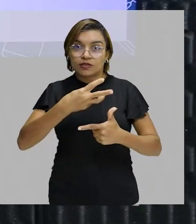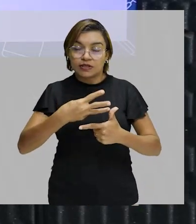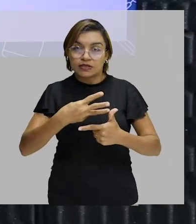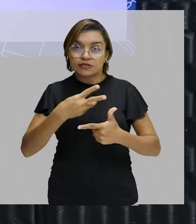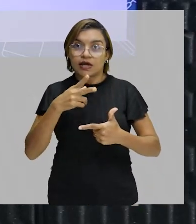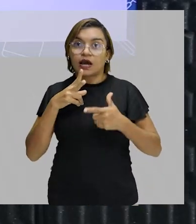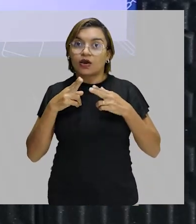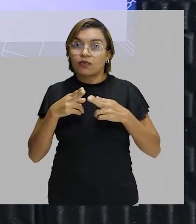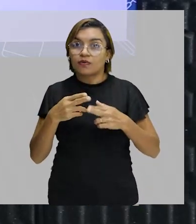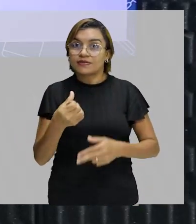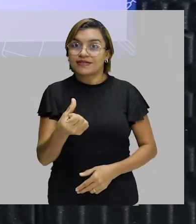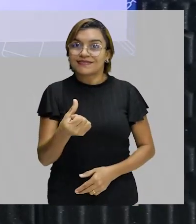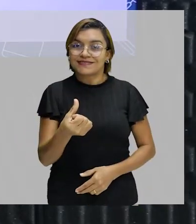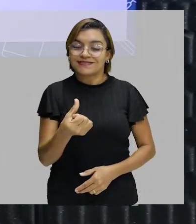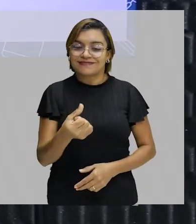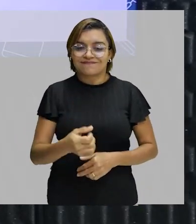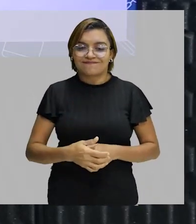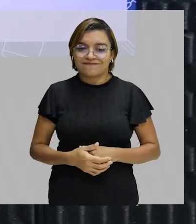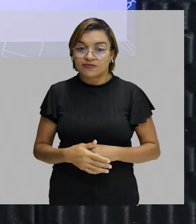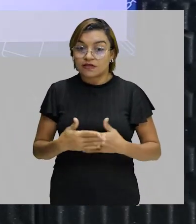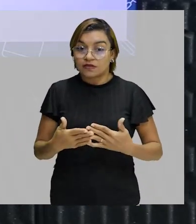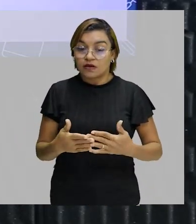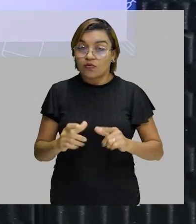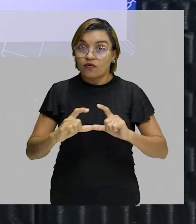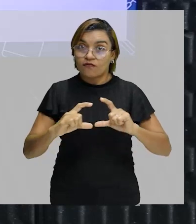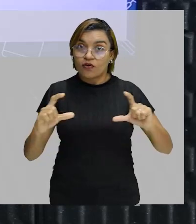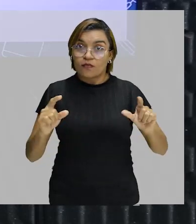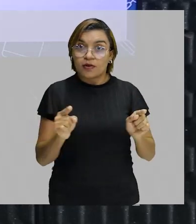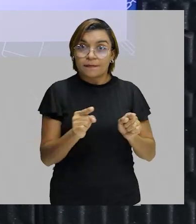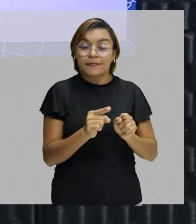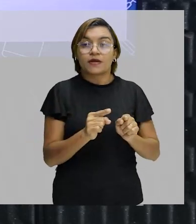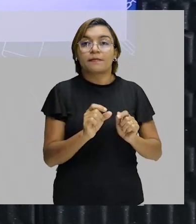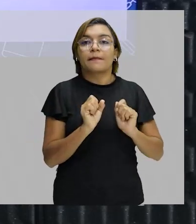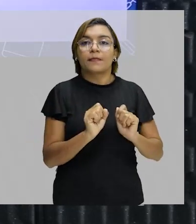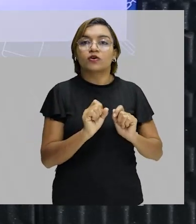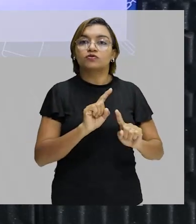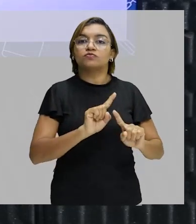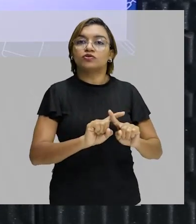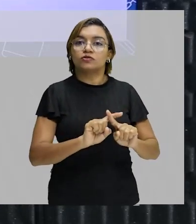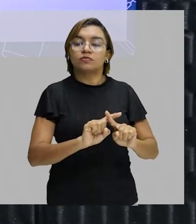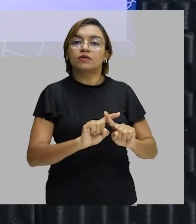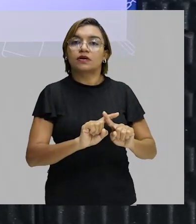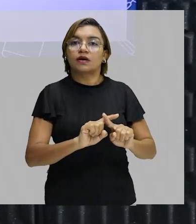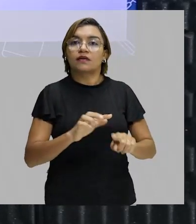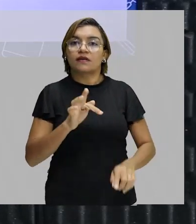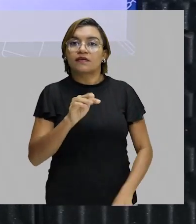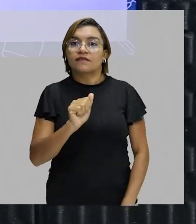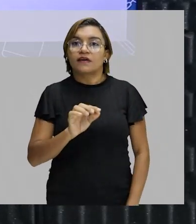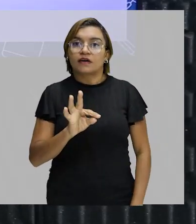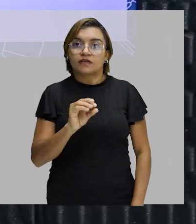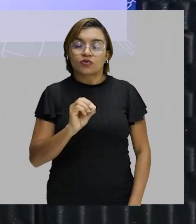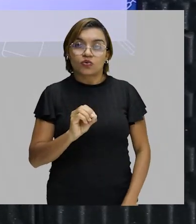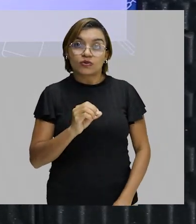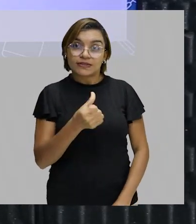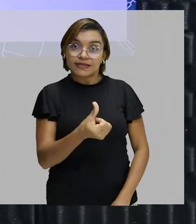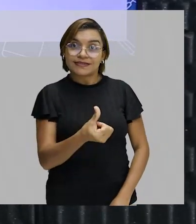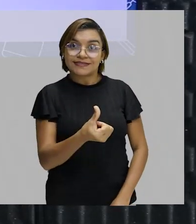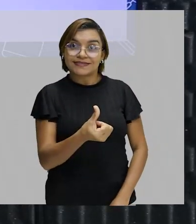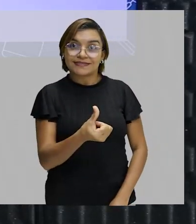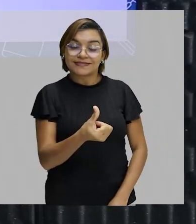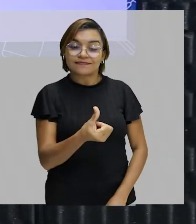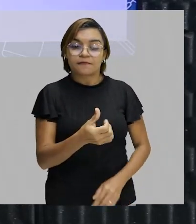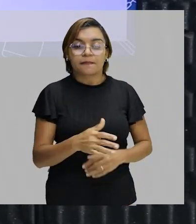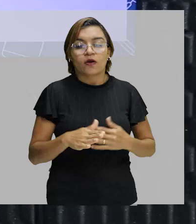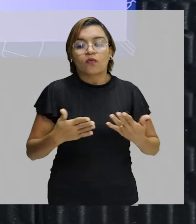6. Quer dizer que essa fórmula mínima ela pode ser multiplicada pelo fator 6.